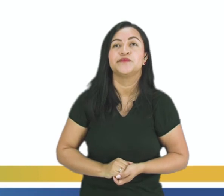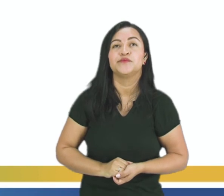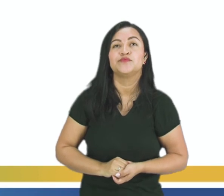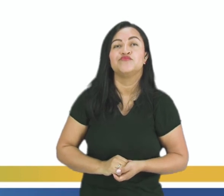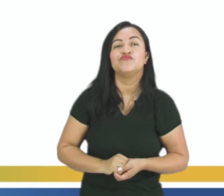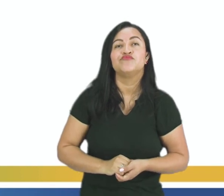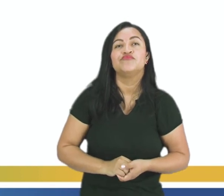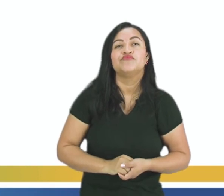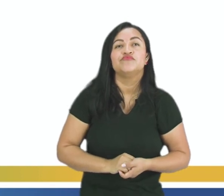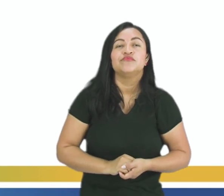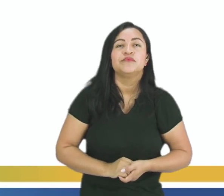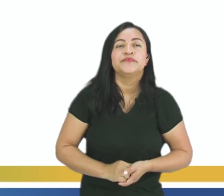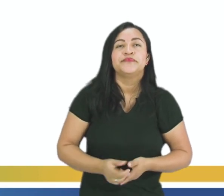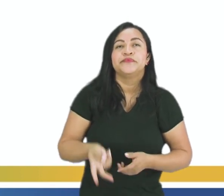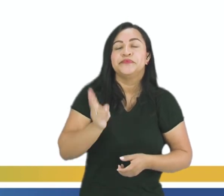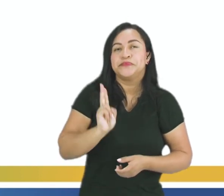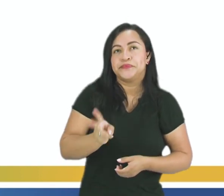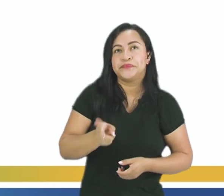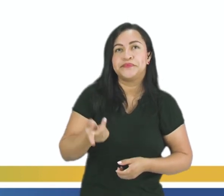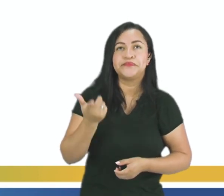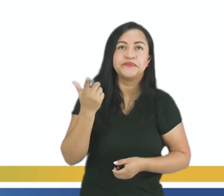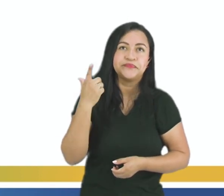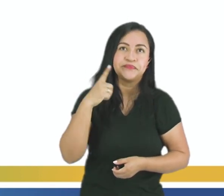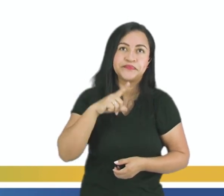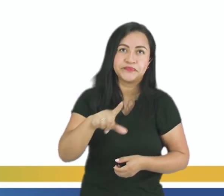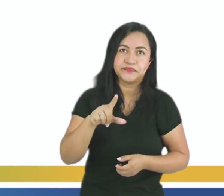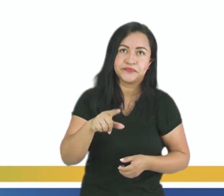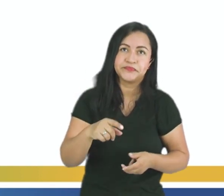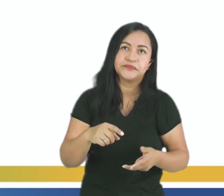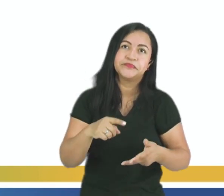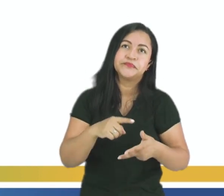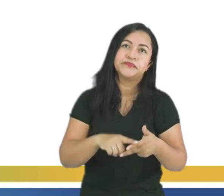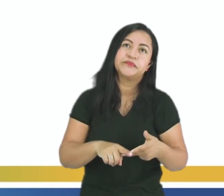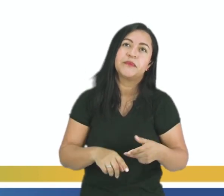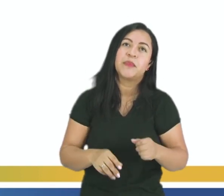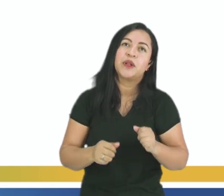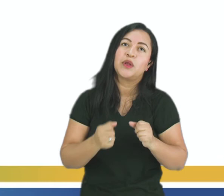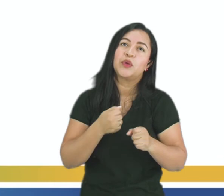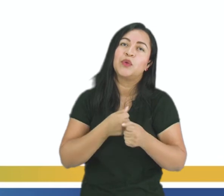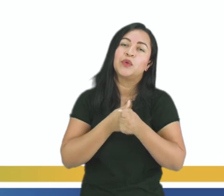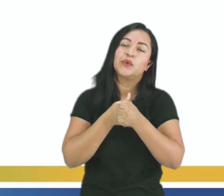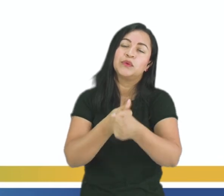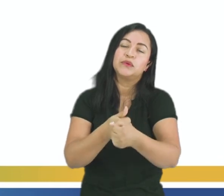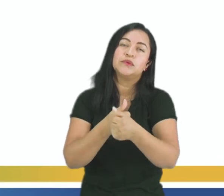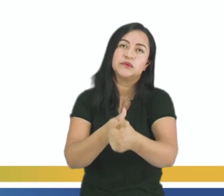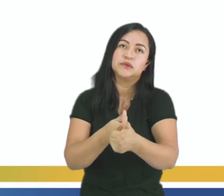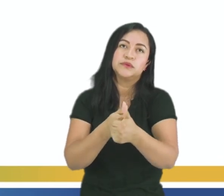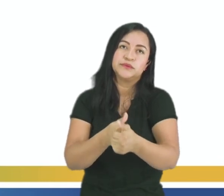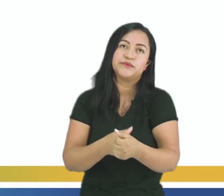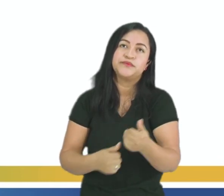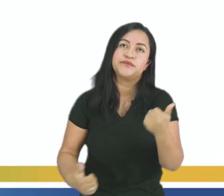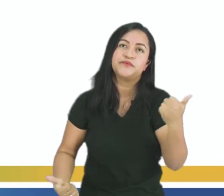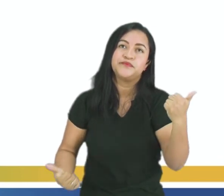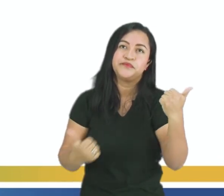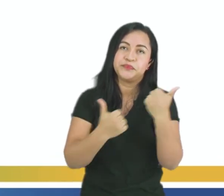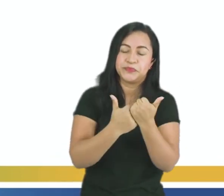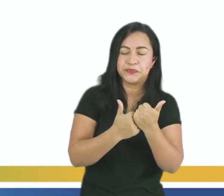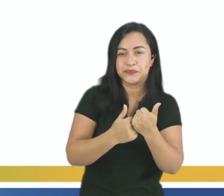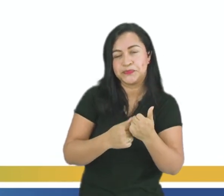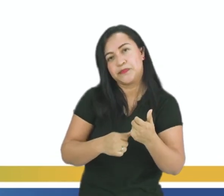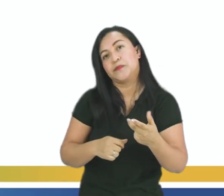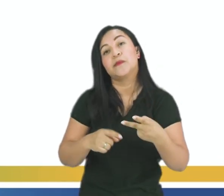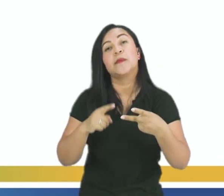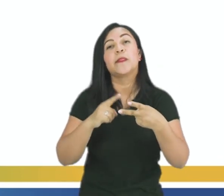Então, continuando a nossa resolução, repetindo o sistema para vocês conseguirem acompanhar, substituiremos agora o valor de s na